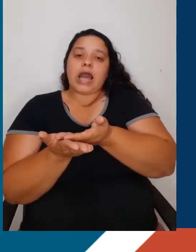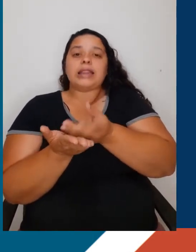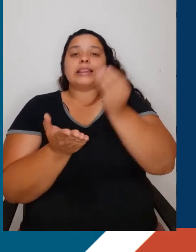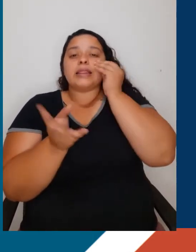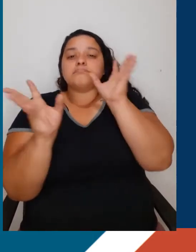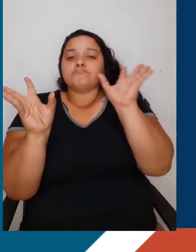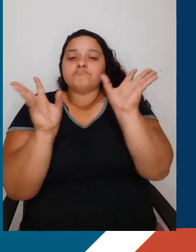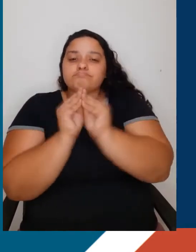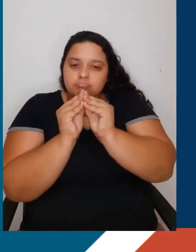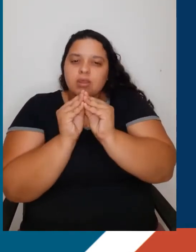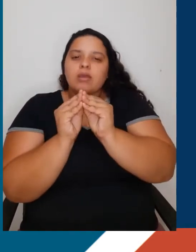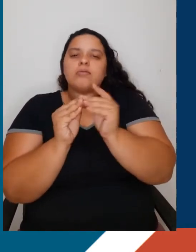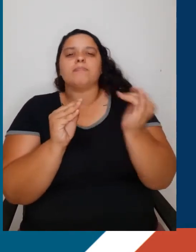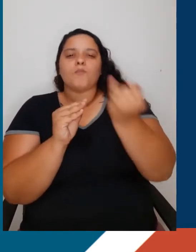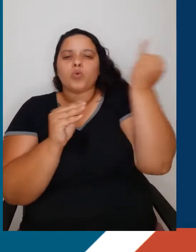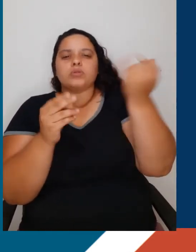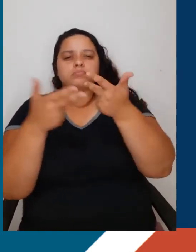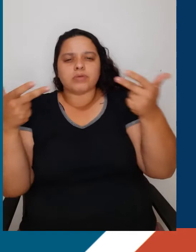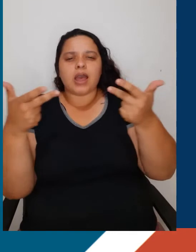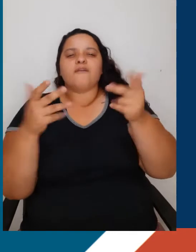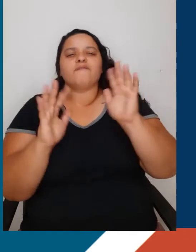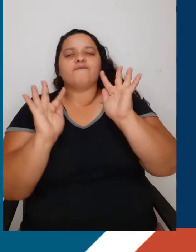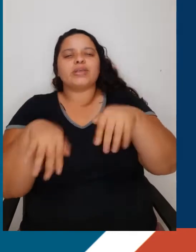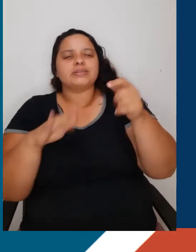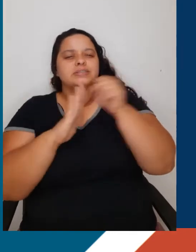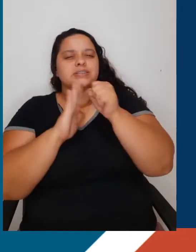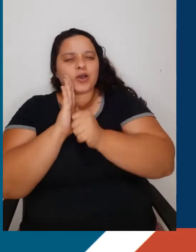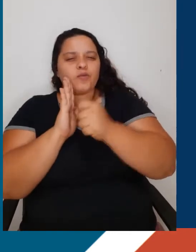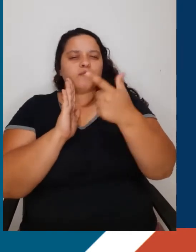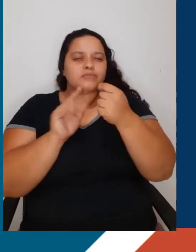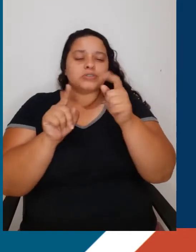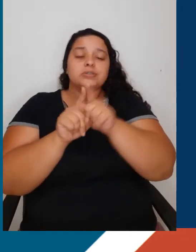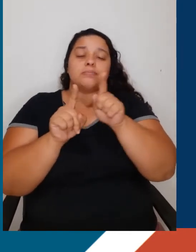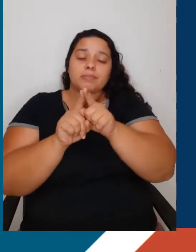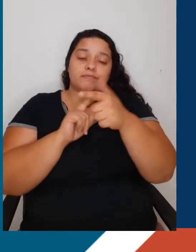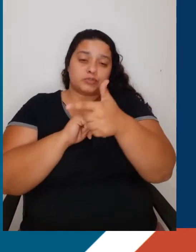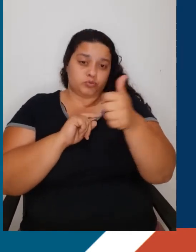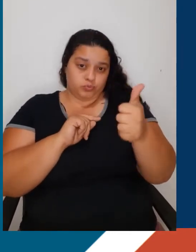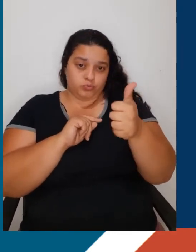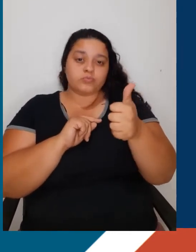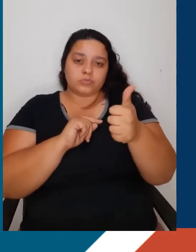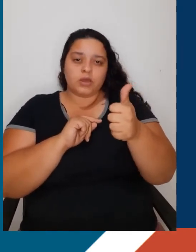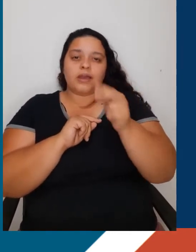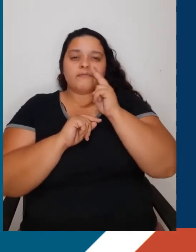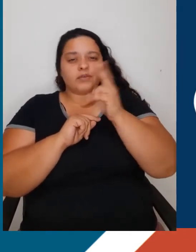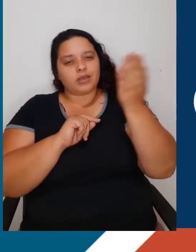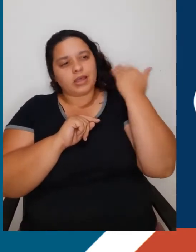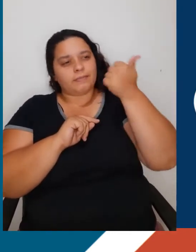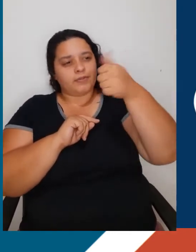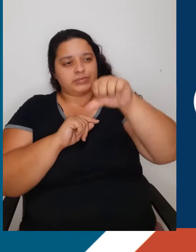vamos recapitular alguns fatos importantes do fim do século XX e início do século XXI. Já vimos que